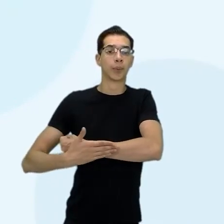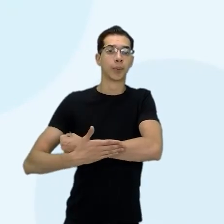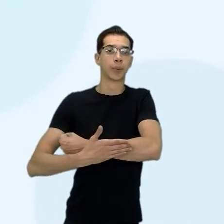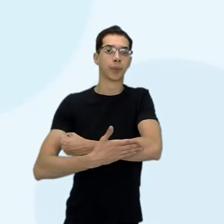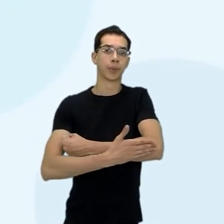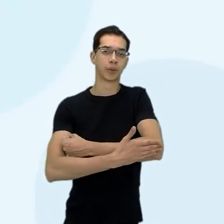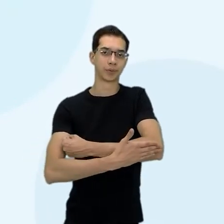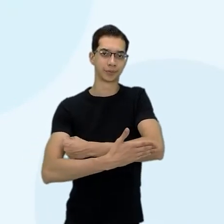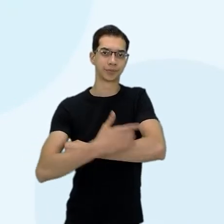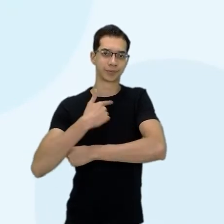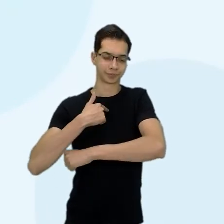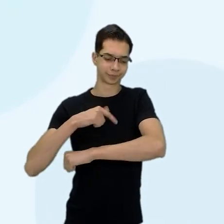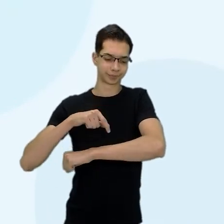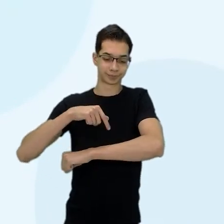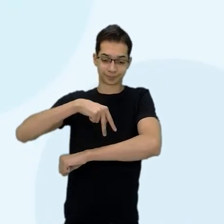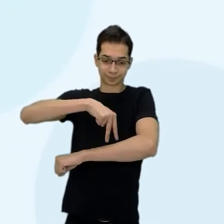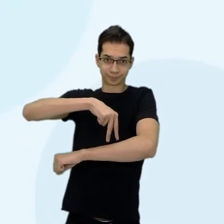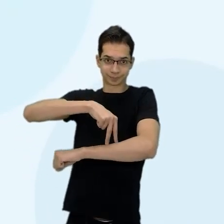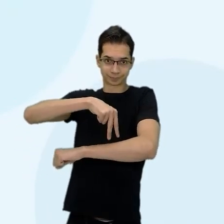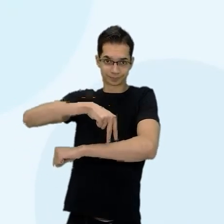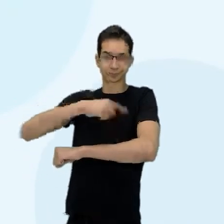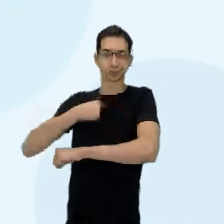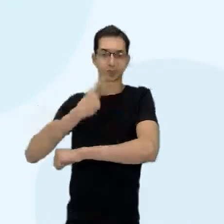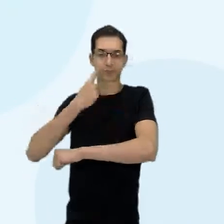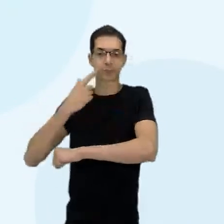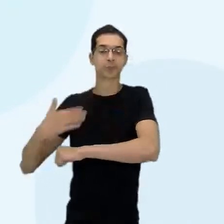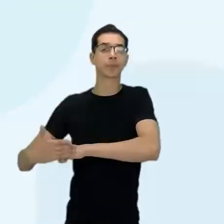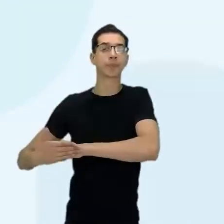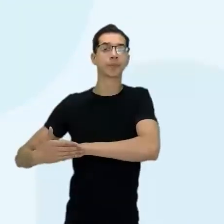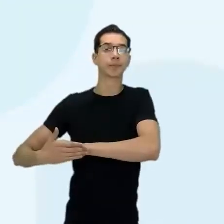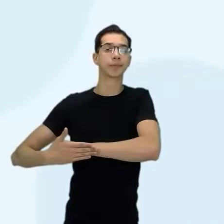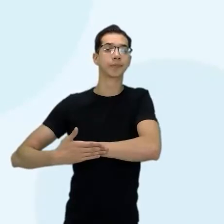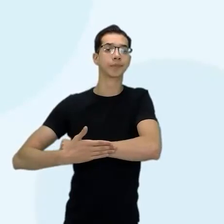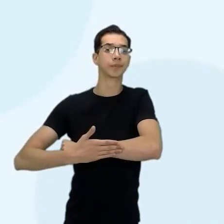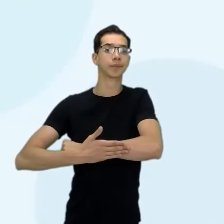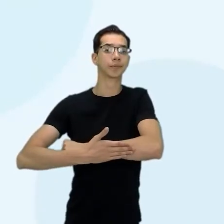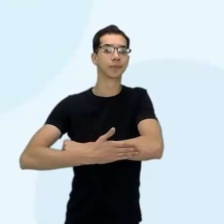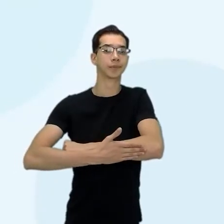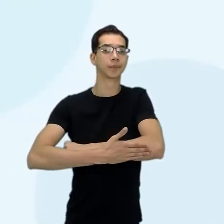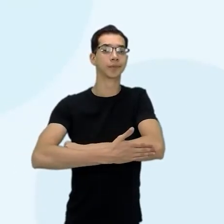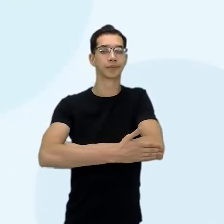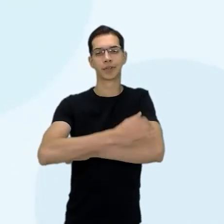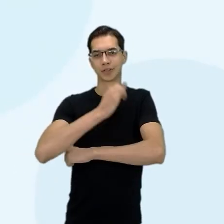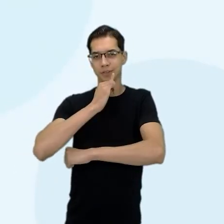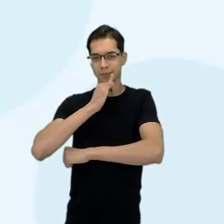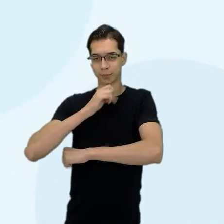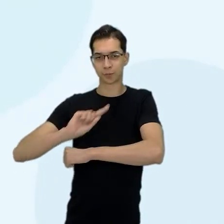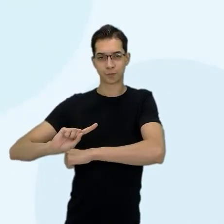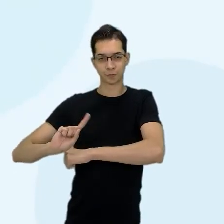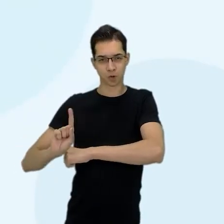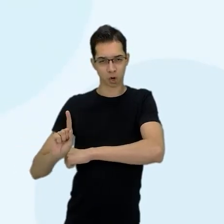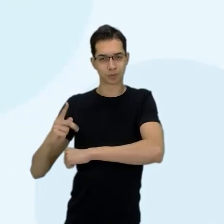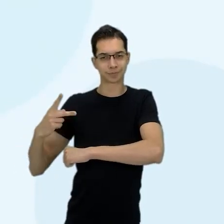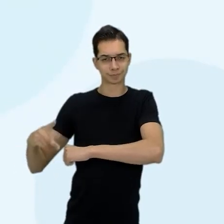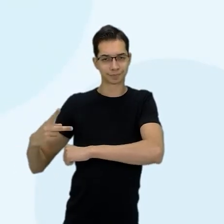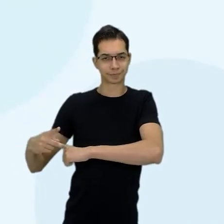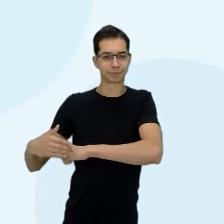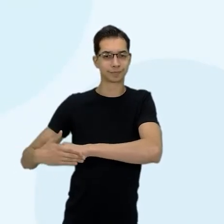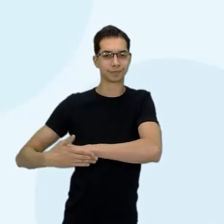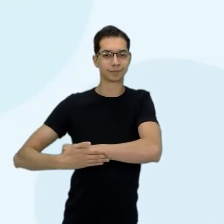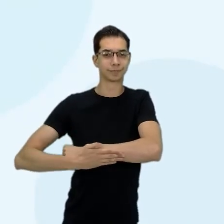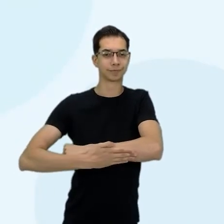aqui uma trajetória com uma velocidade V. Mas aí a pessoa está andando no